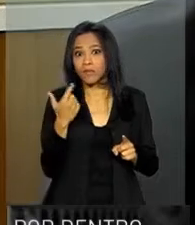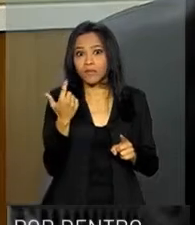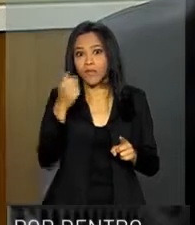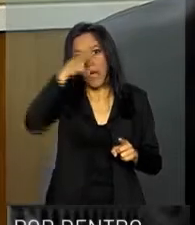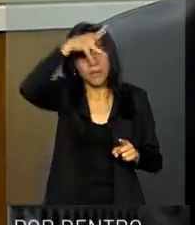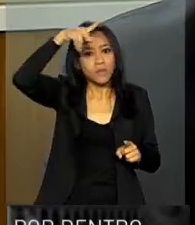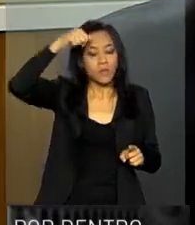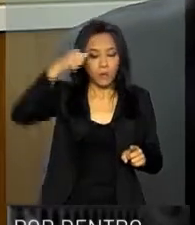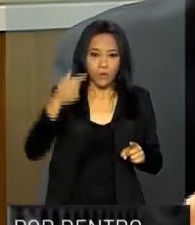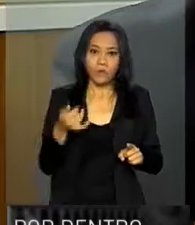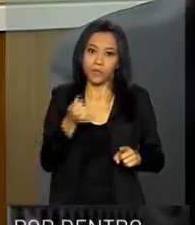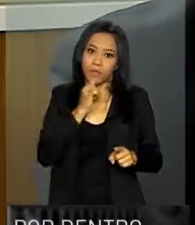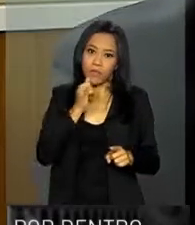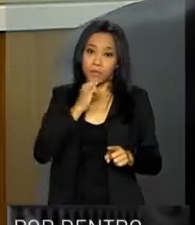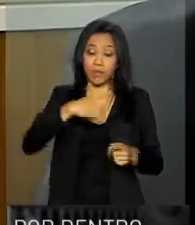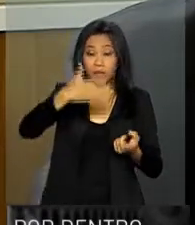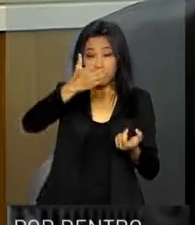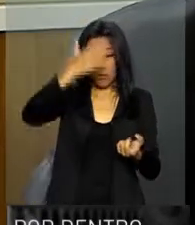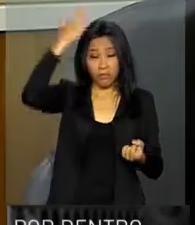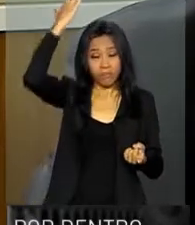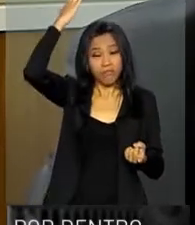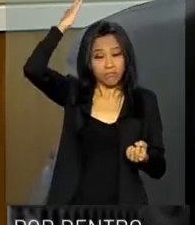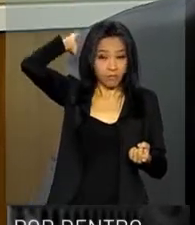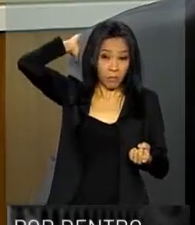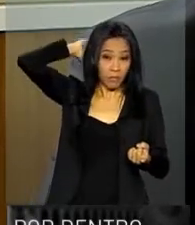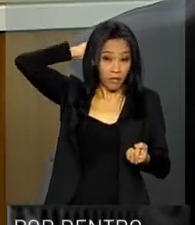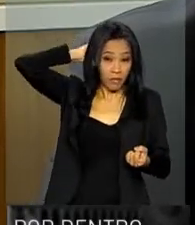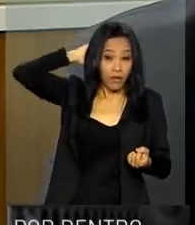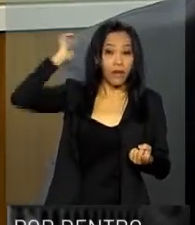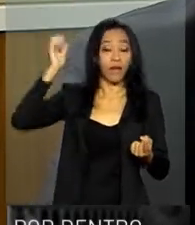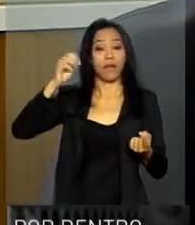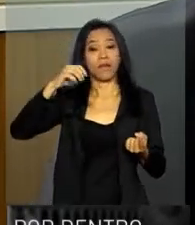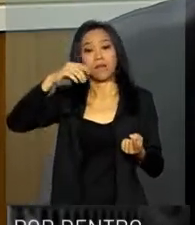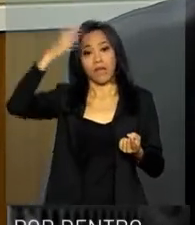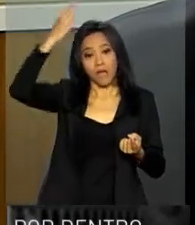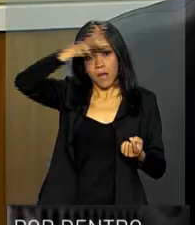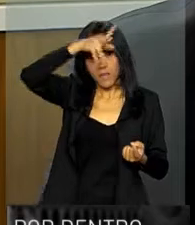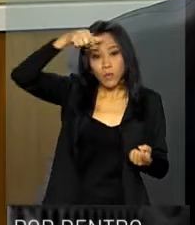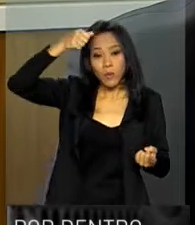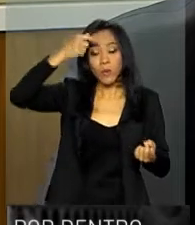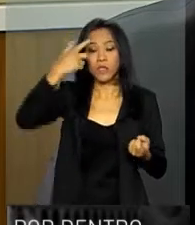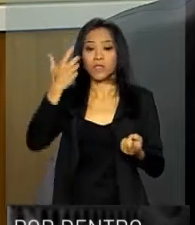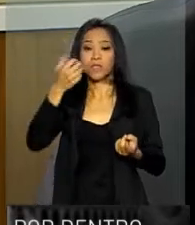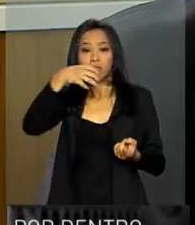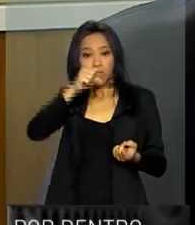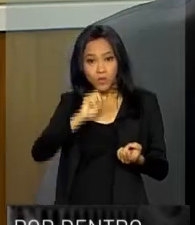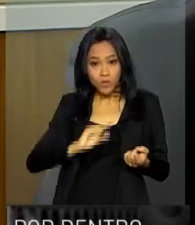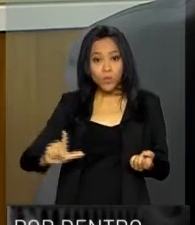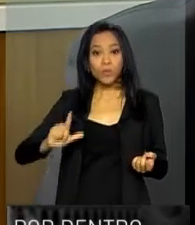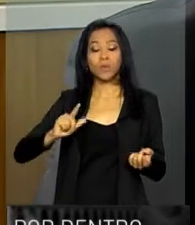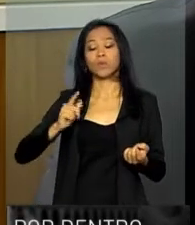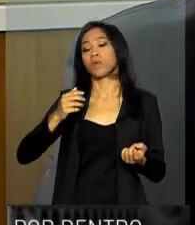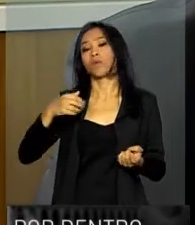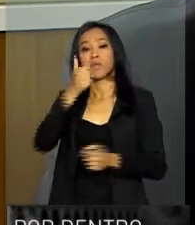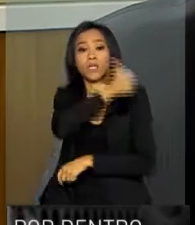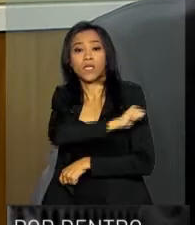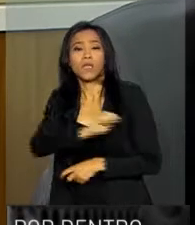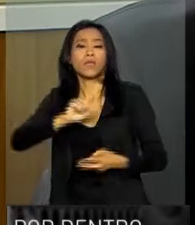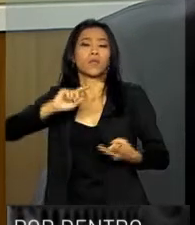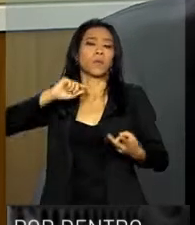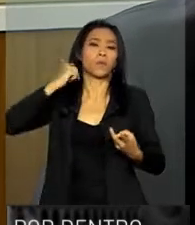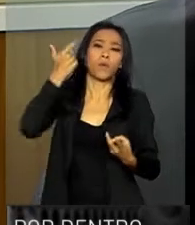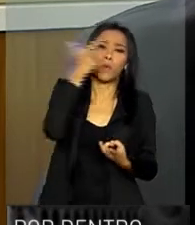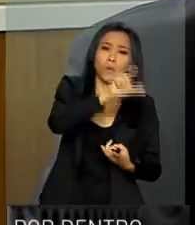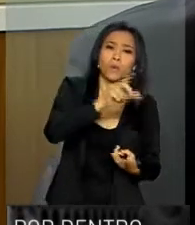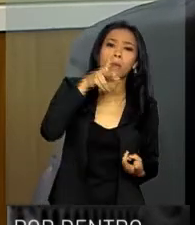sentido se você pegar desde parar até potencial toda a amazônia e assim vai o sul e sudeste o rio é o pantanal então nós temos de